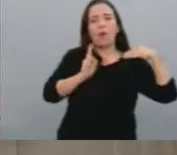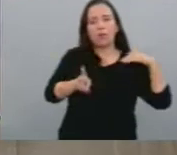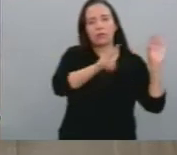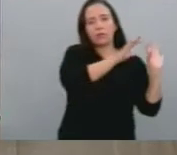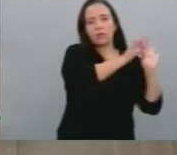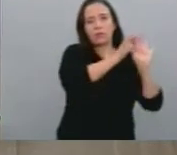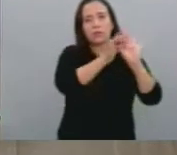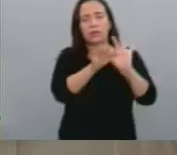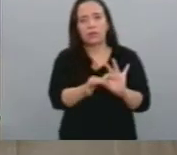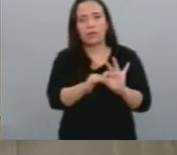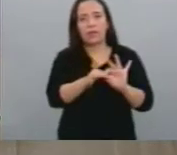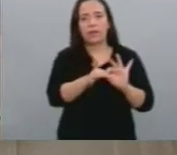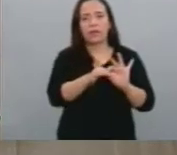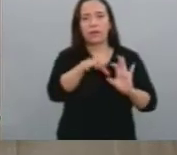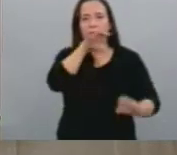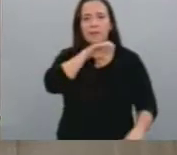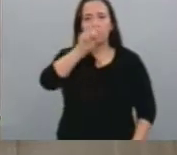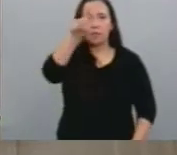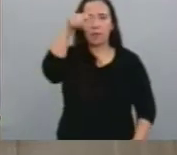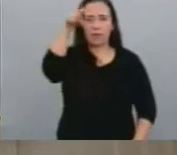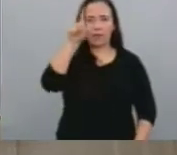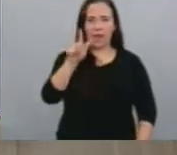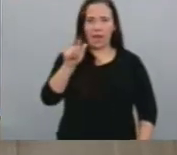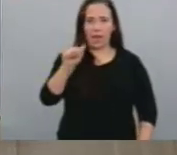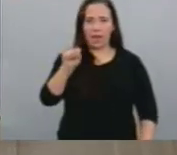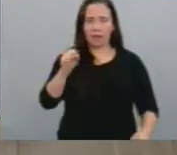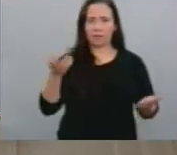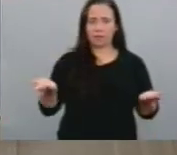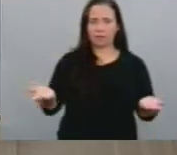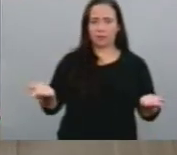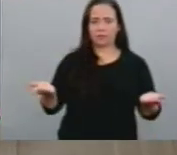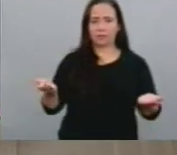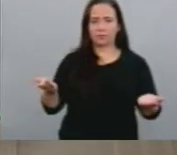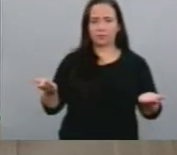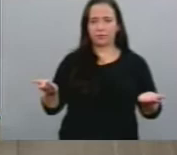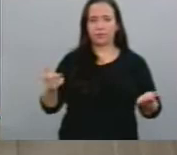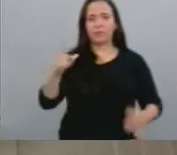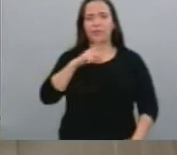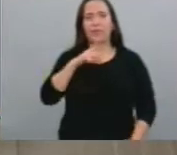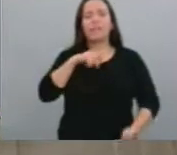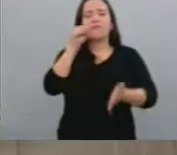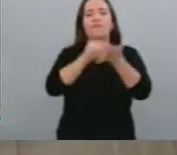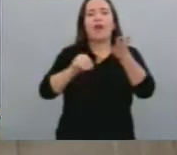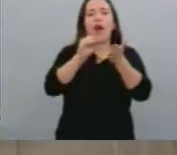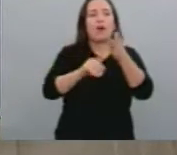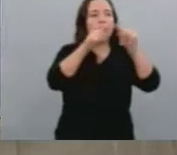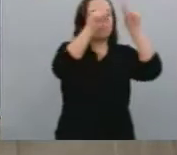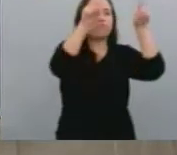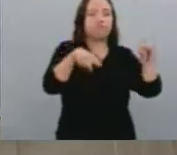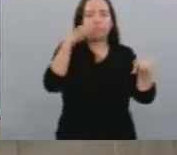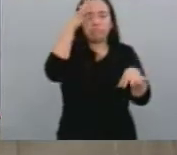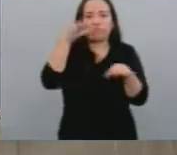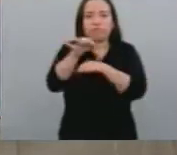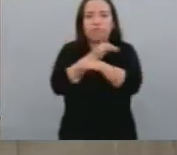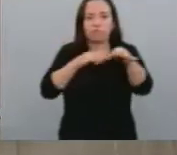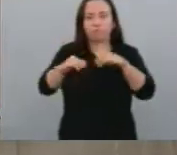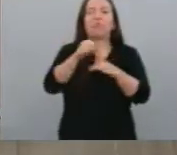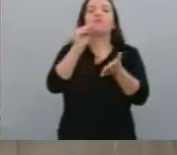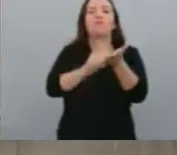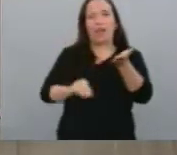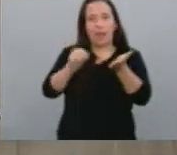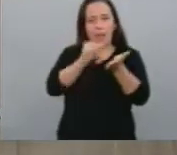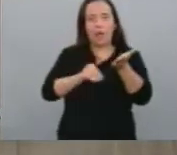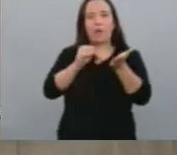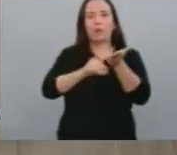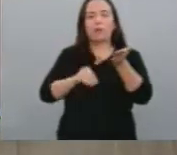gás natural. Não, portanto, há uma ausência de visão estratégica. Faltou visão